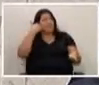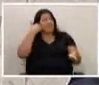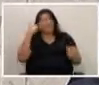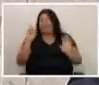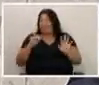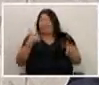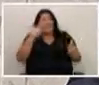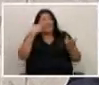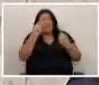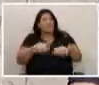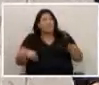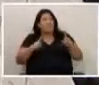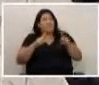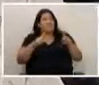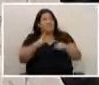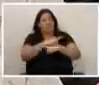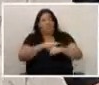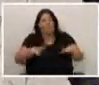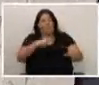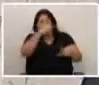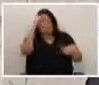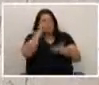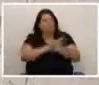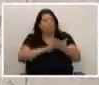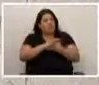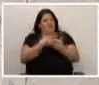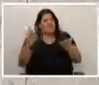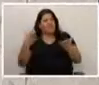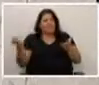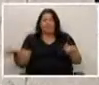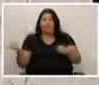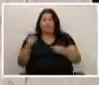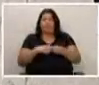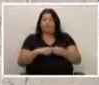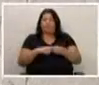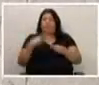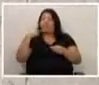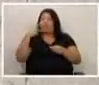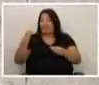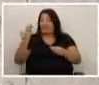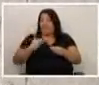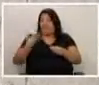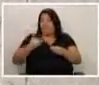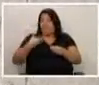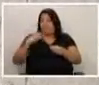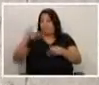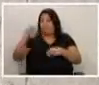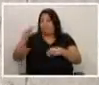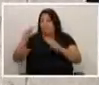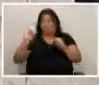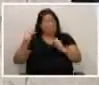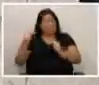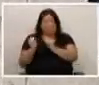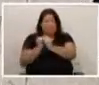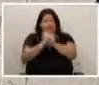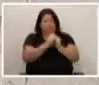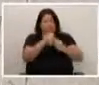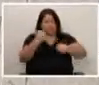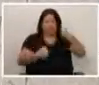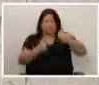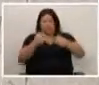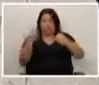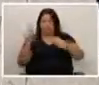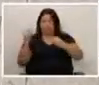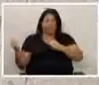lá. Mesmo assim, ele queria ir embora, o pai de um amiguinho se prontificou a levá-lo para a residência. Ele entra no carro desse pai,